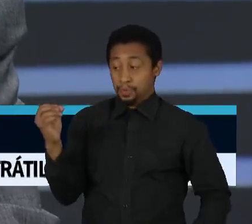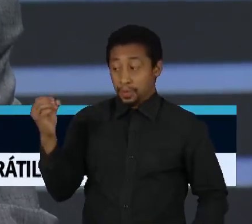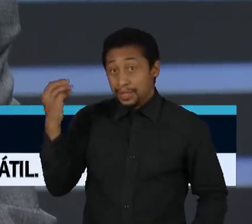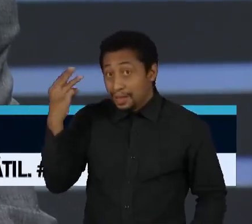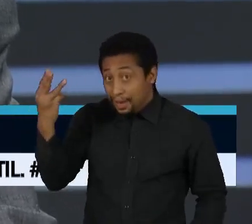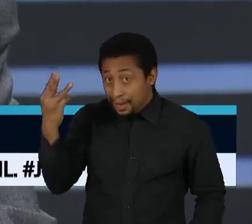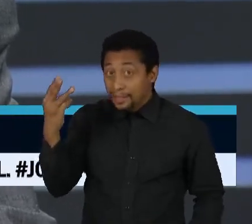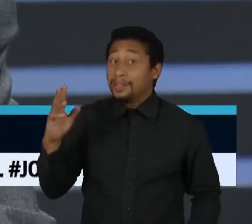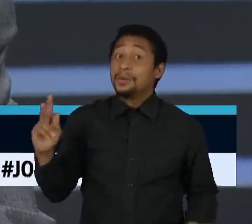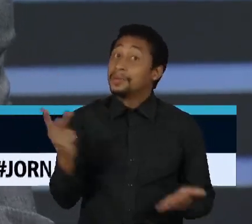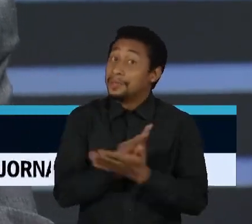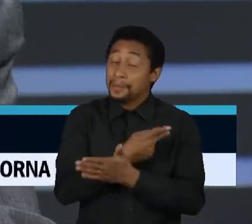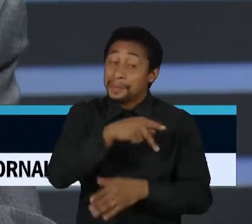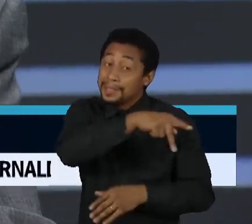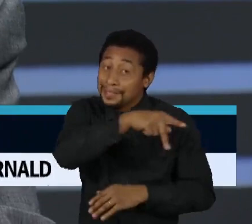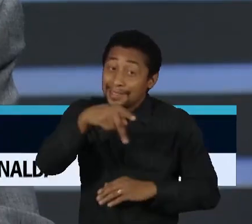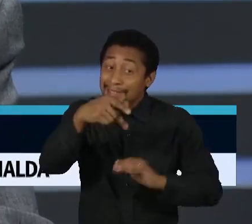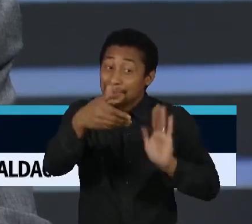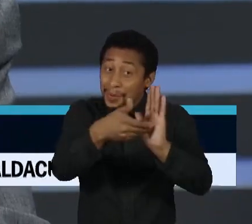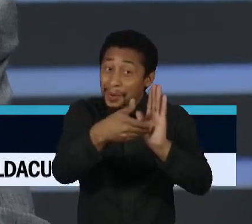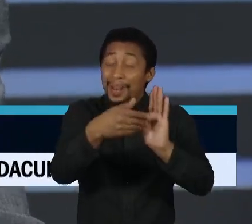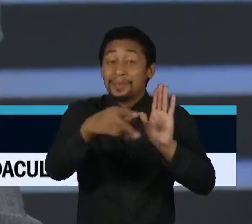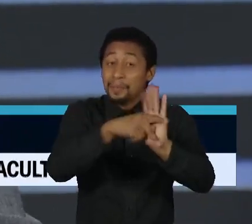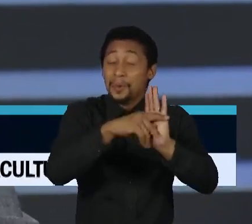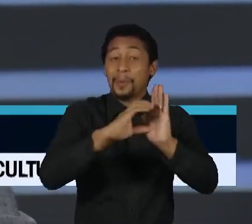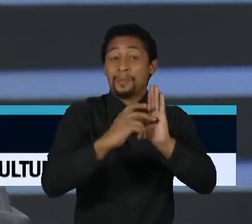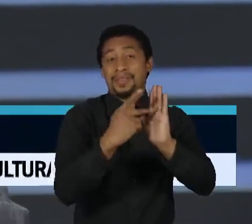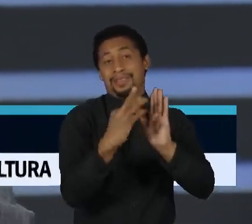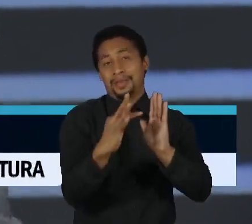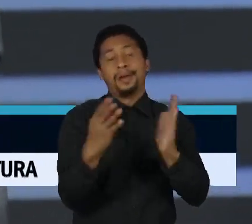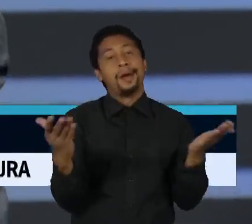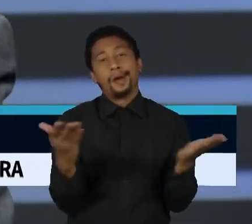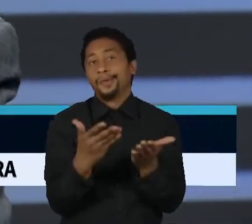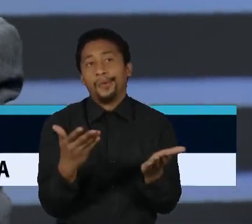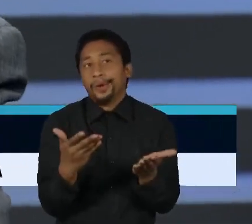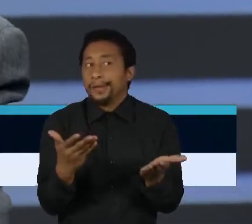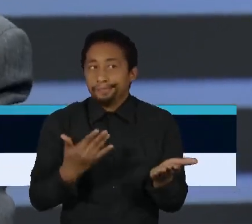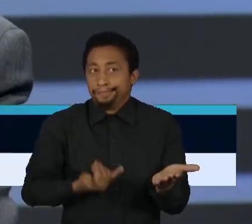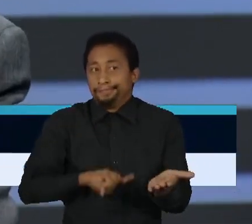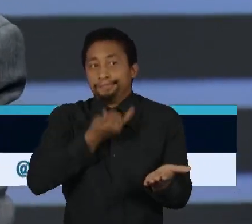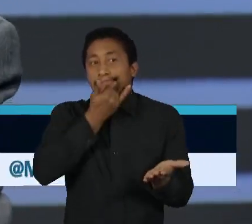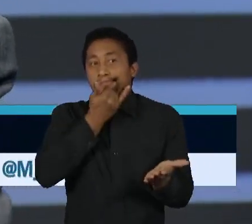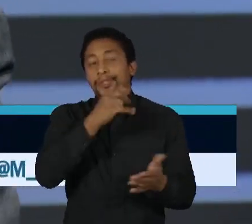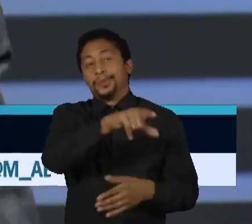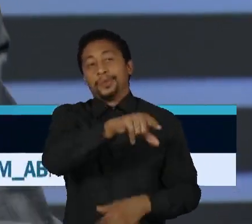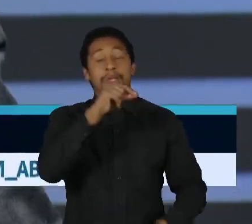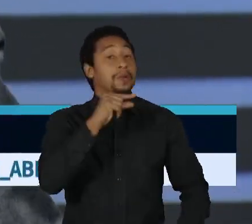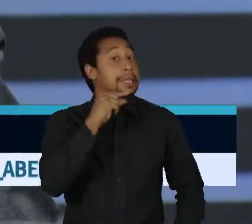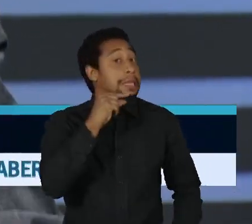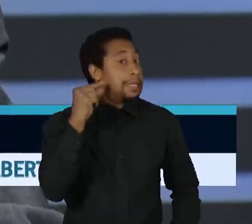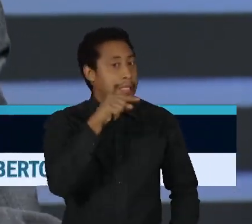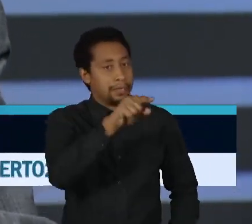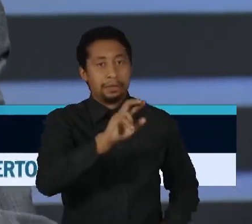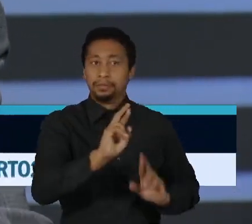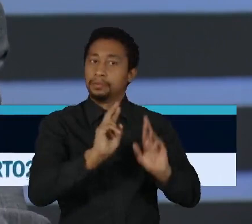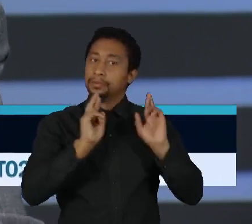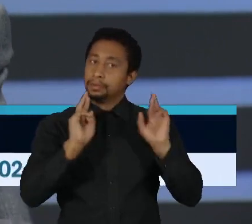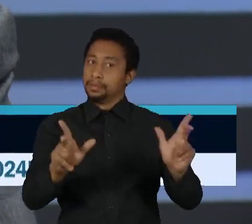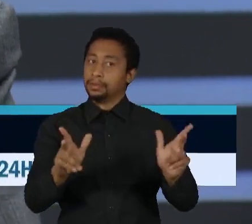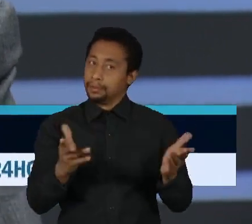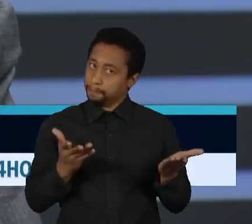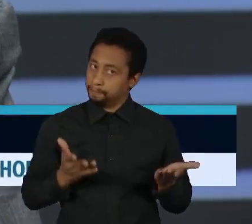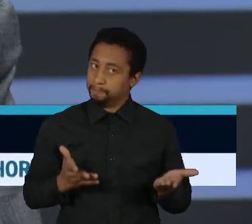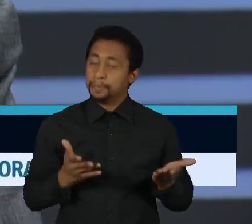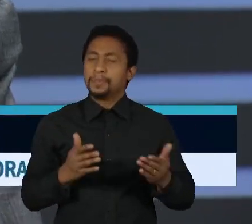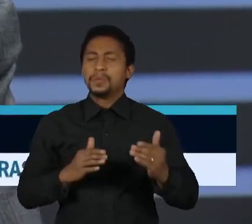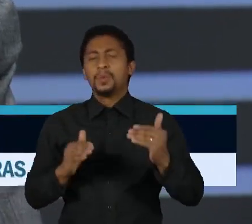Deputados foi um petista, João Paulo Cunha. Agora foi obrigado o PT a votar em Arthur Lira. Portanto, é uma situação bastante diferente. É necessário, concordo